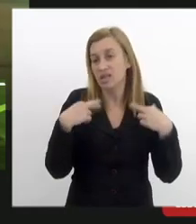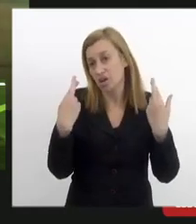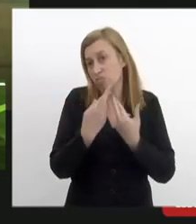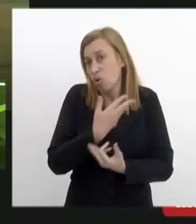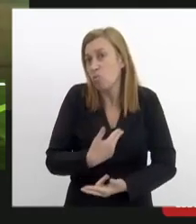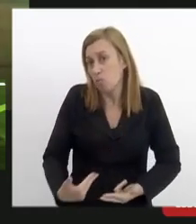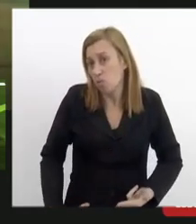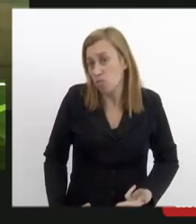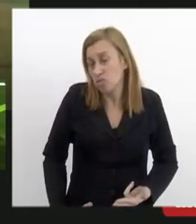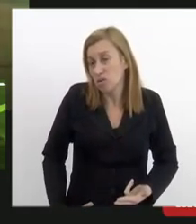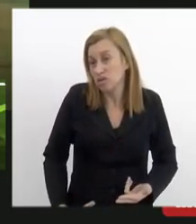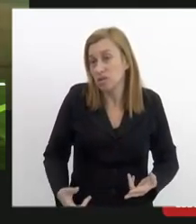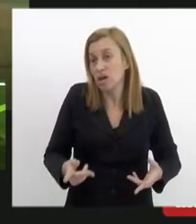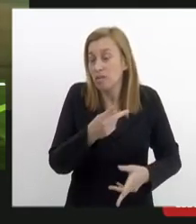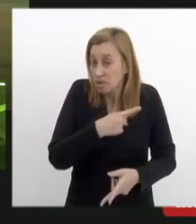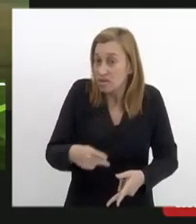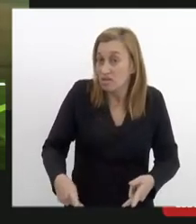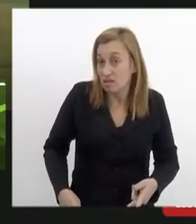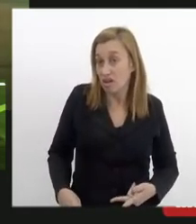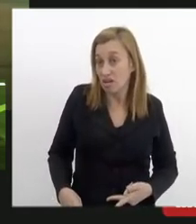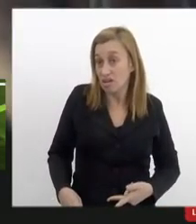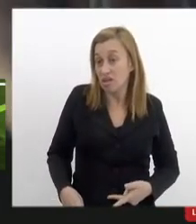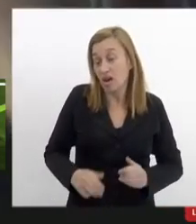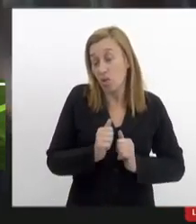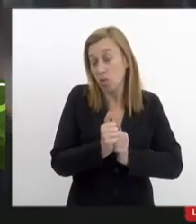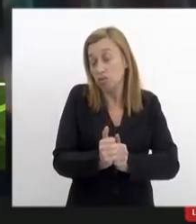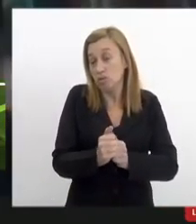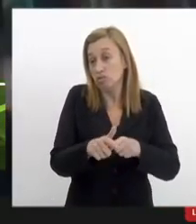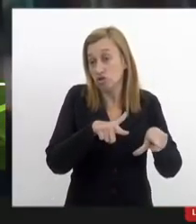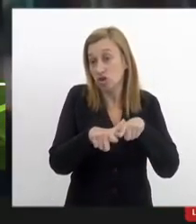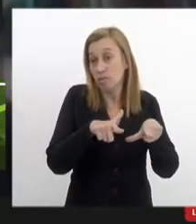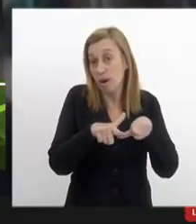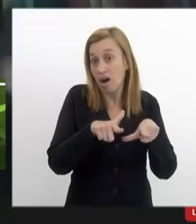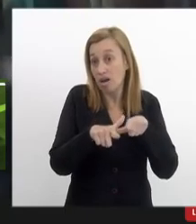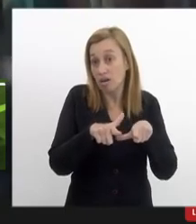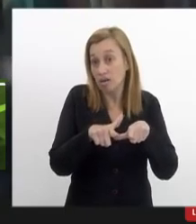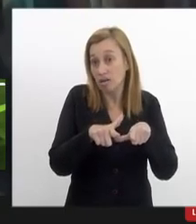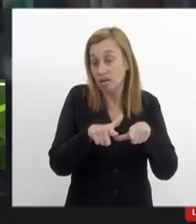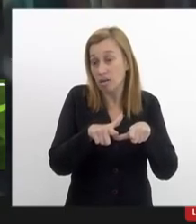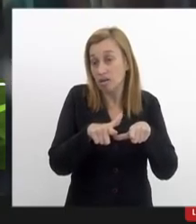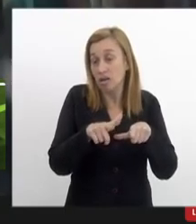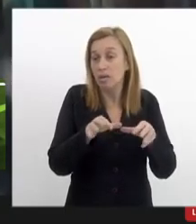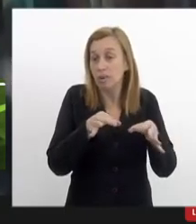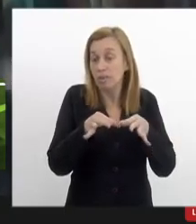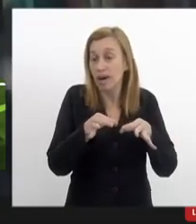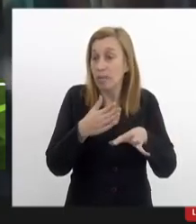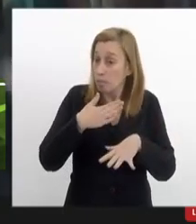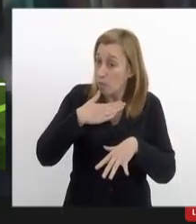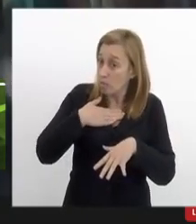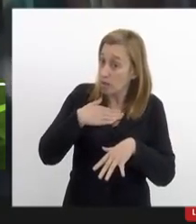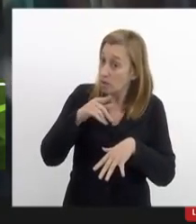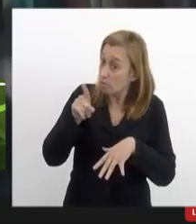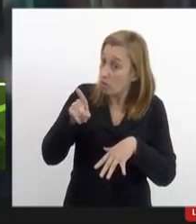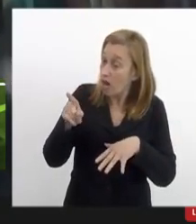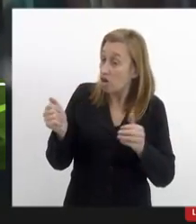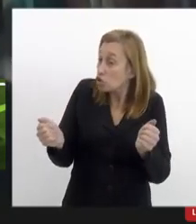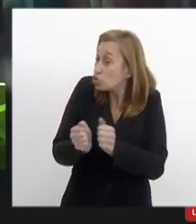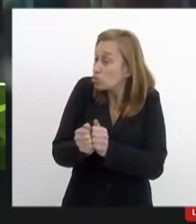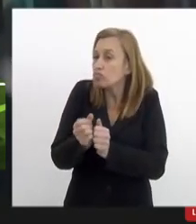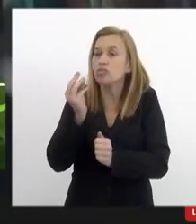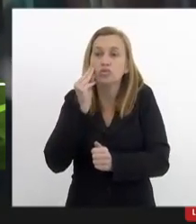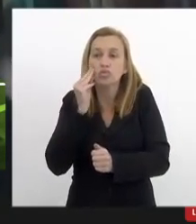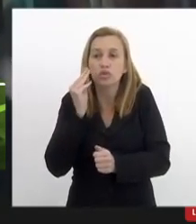pública, a presidência dela, a condução dos trabalhos era para ser feito por mim e por ela.